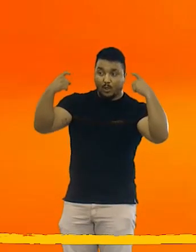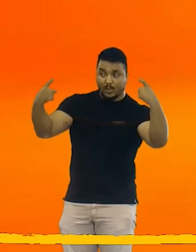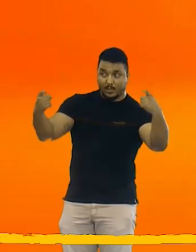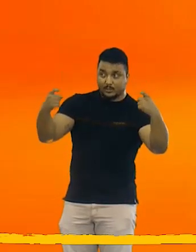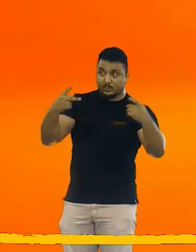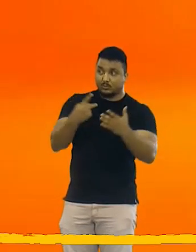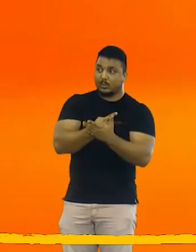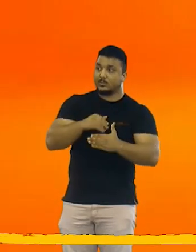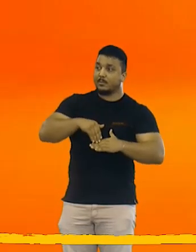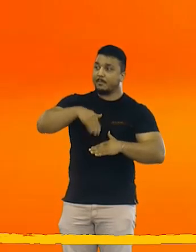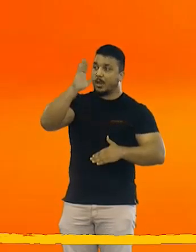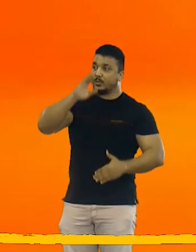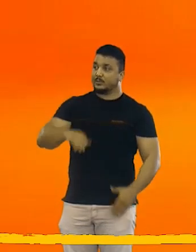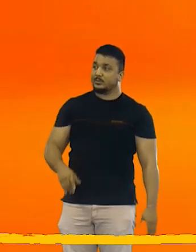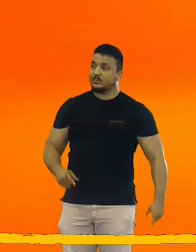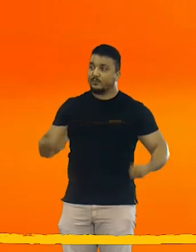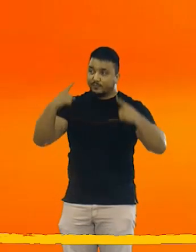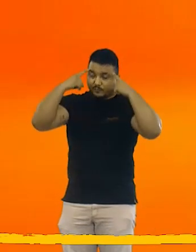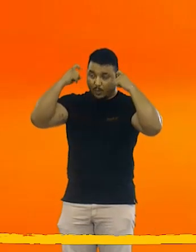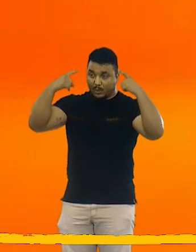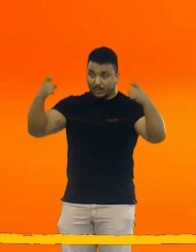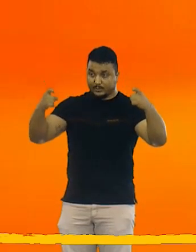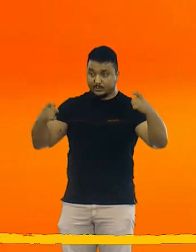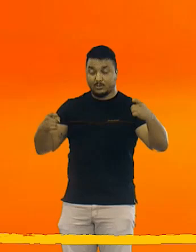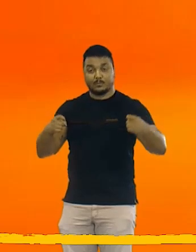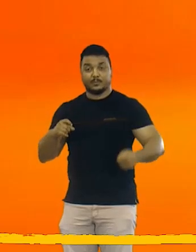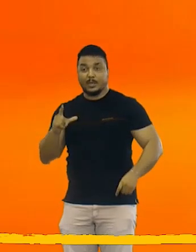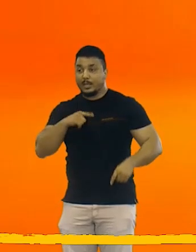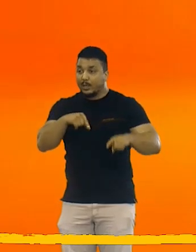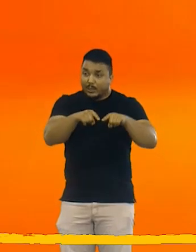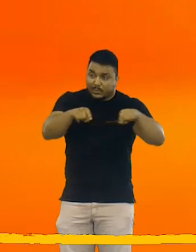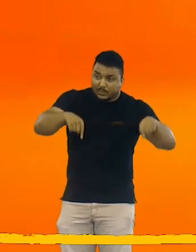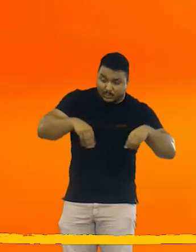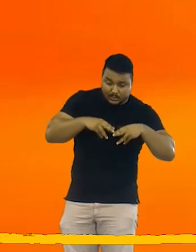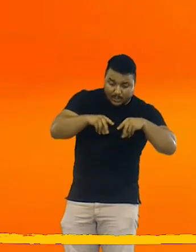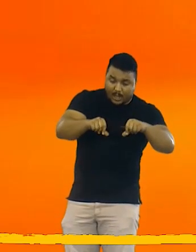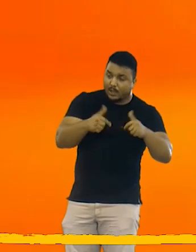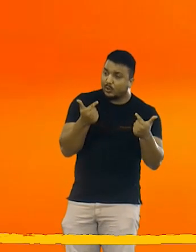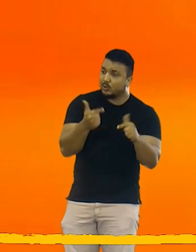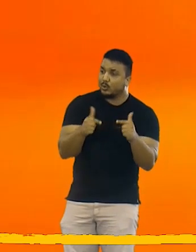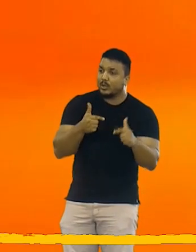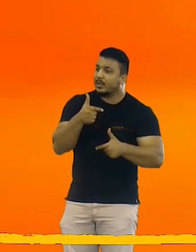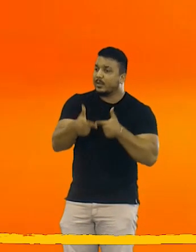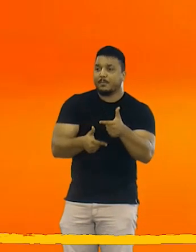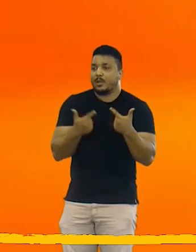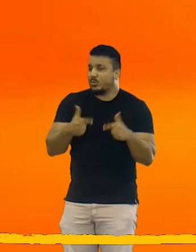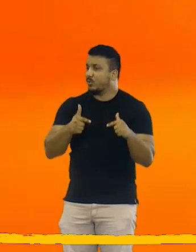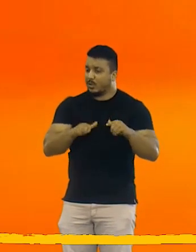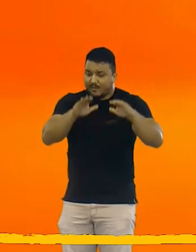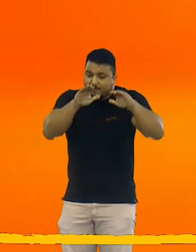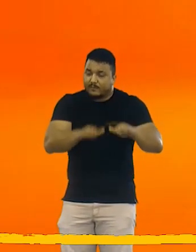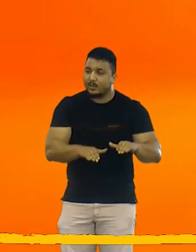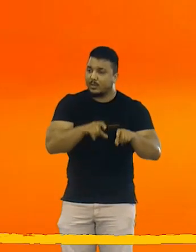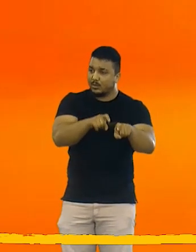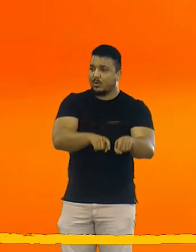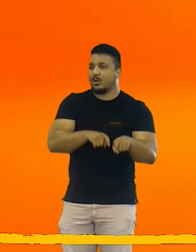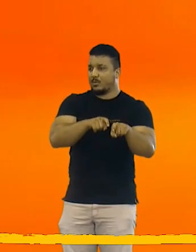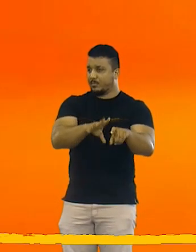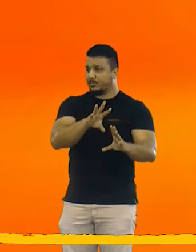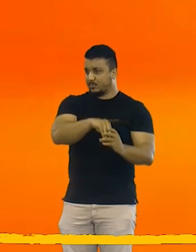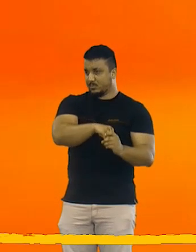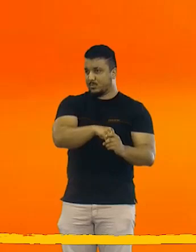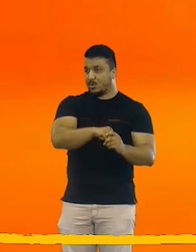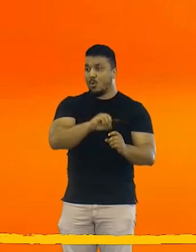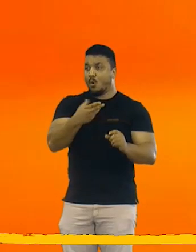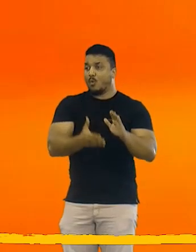no campo, tudo bem? Então, eu não tenho terra, não tenho trabalho, e eu fico no campo, então aumenta-se a violência. Ou então, eu